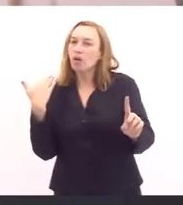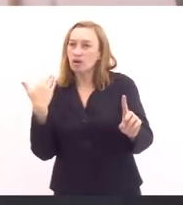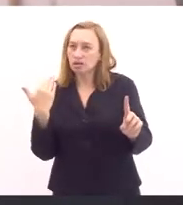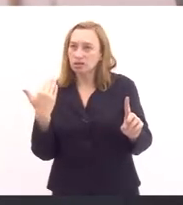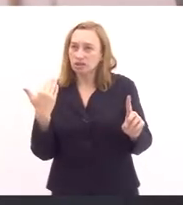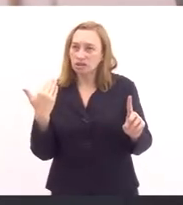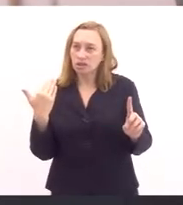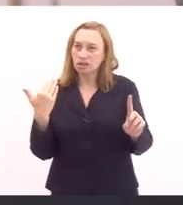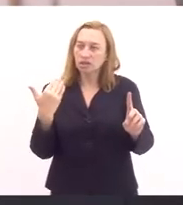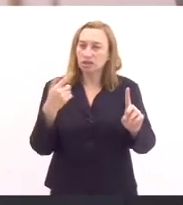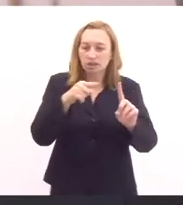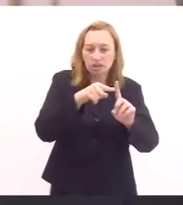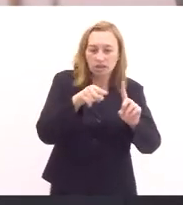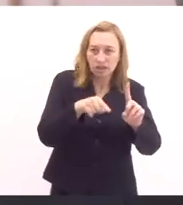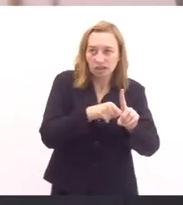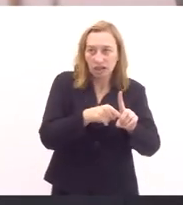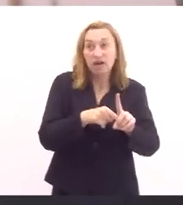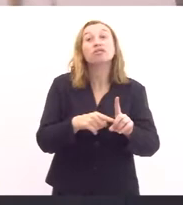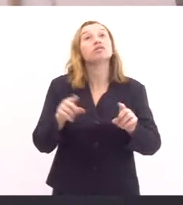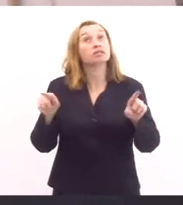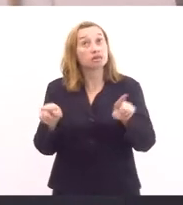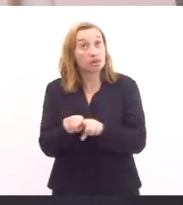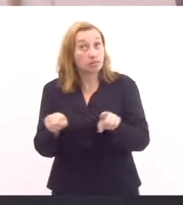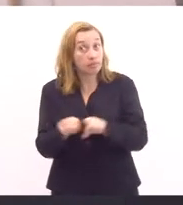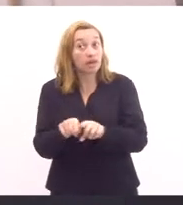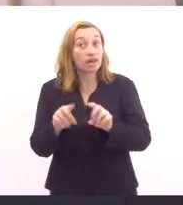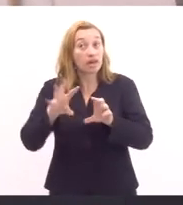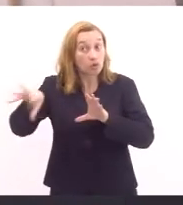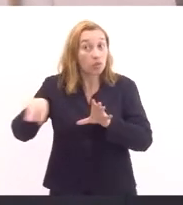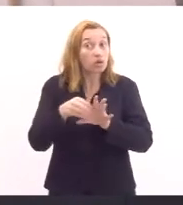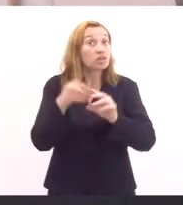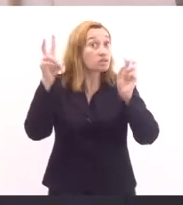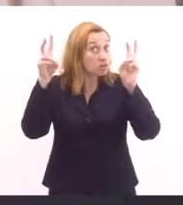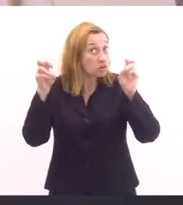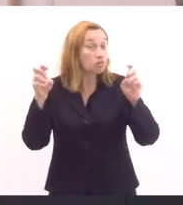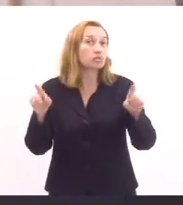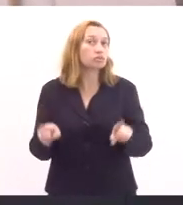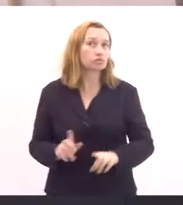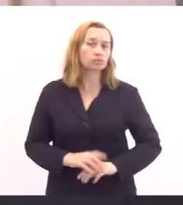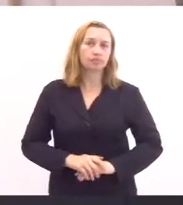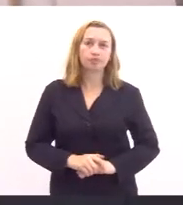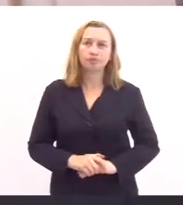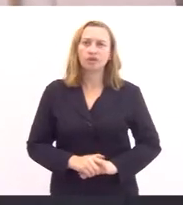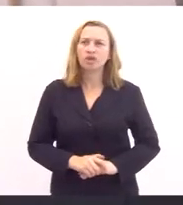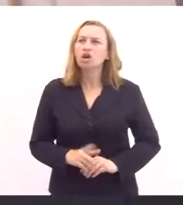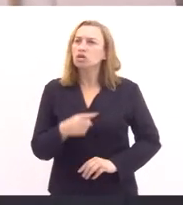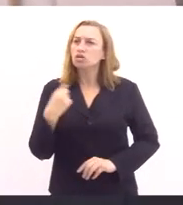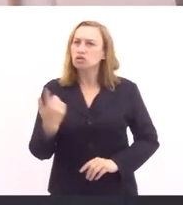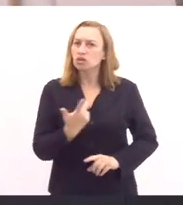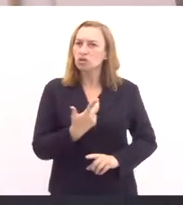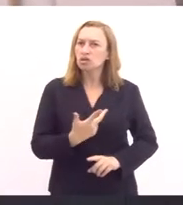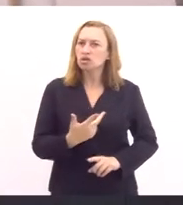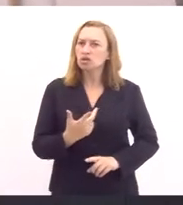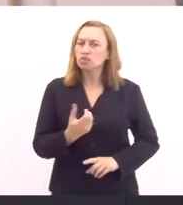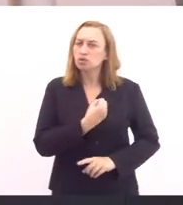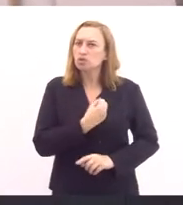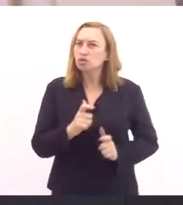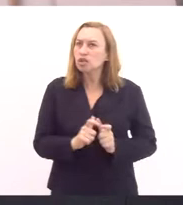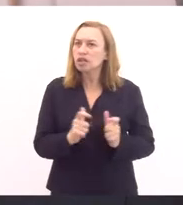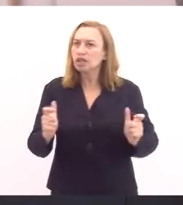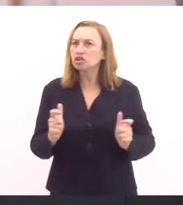tem que ver com essa questão também tem que ver com essa questão é o fato se chama os campeões também